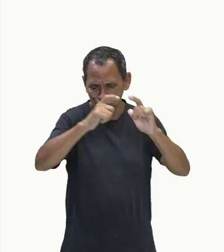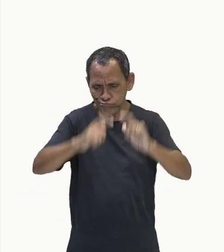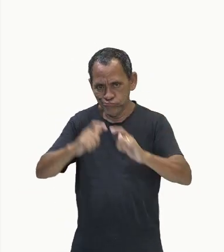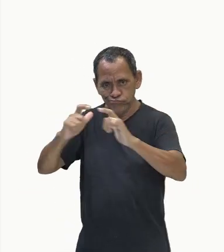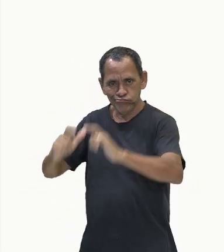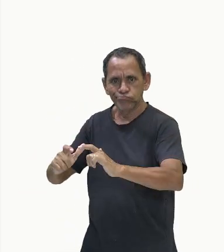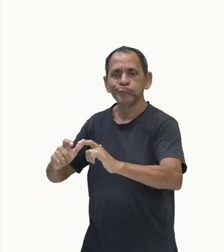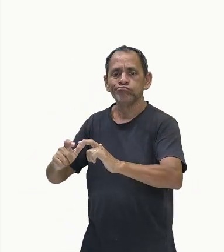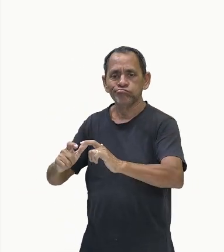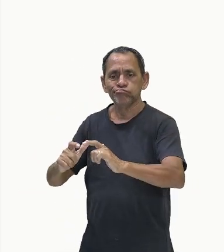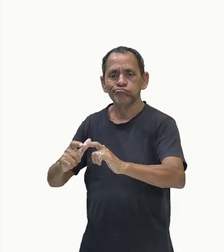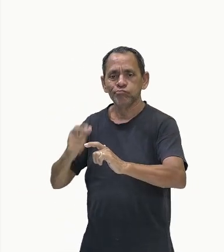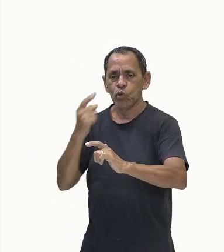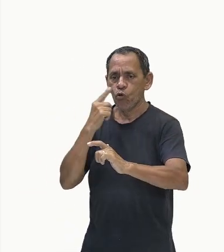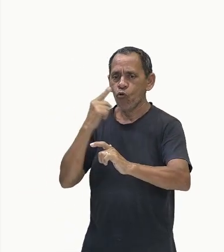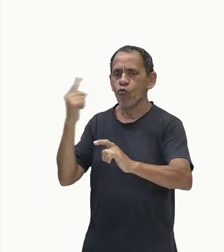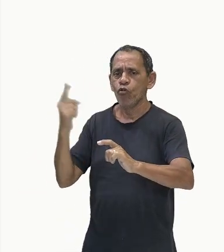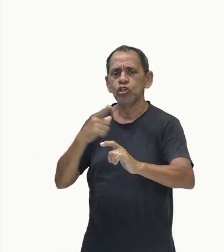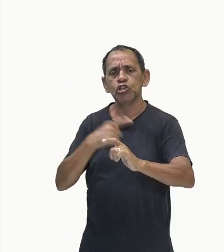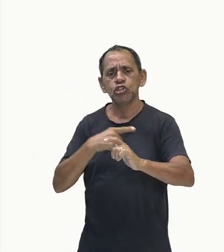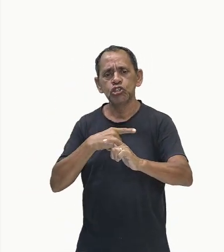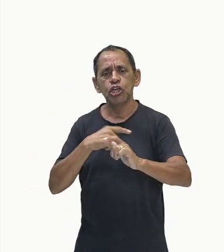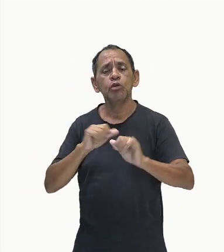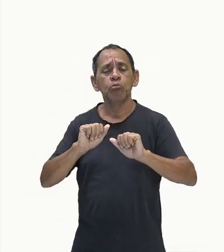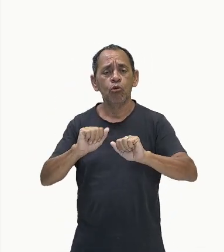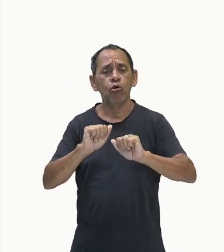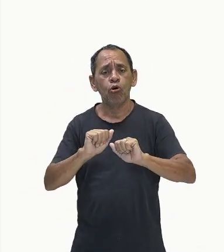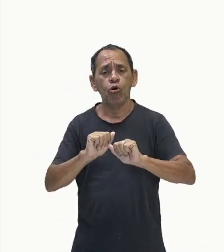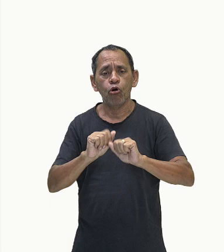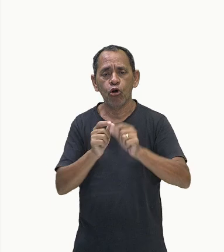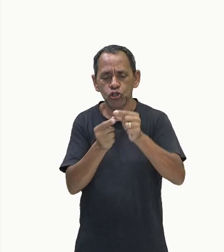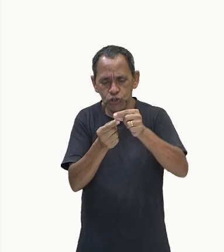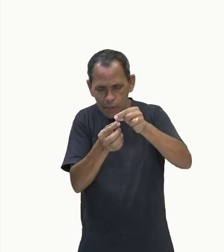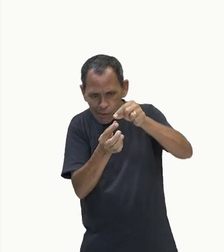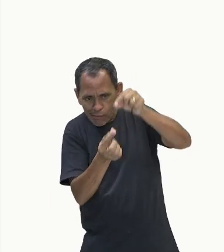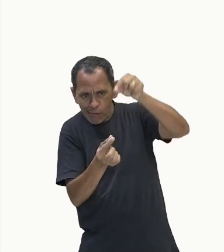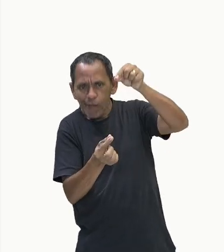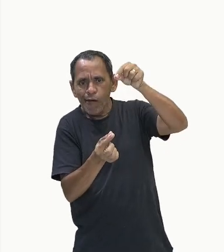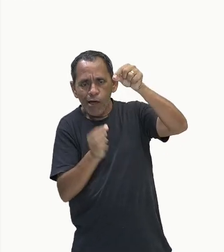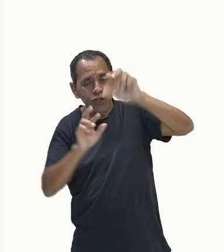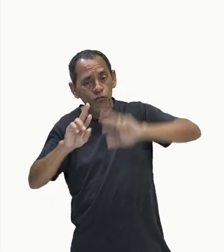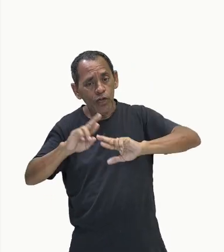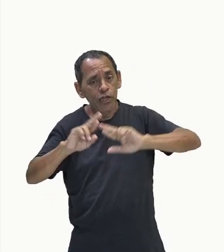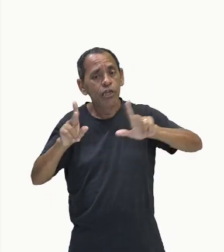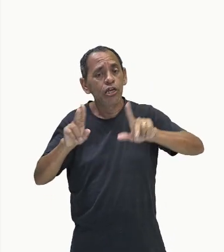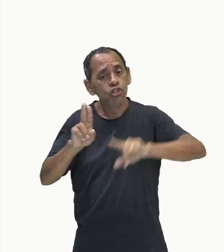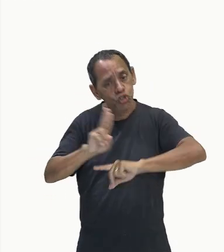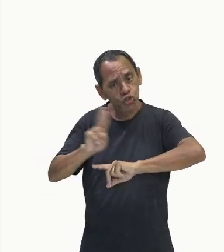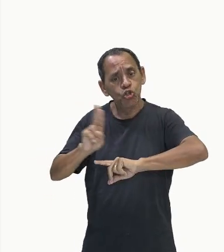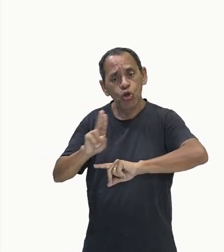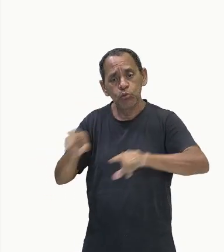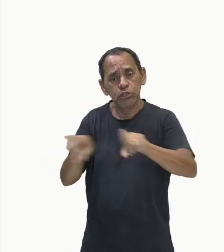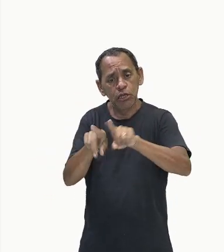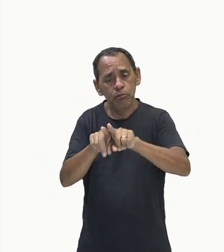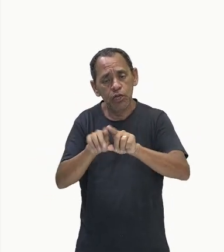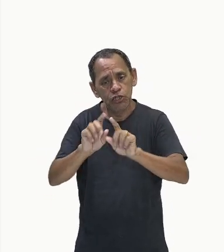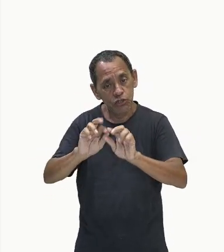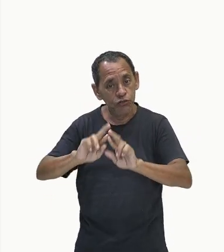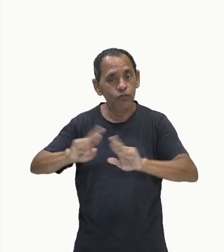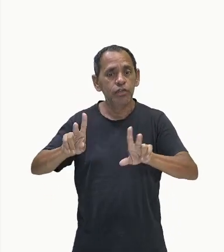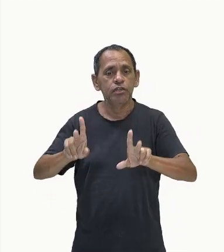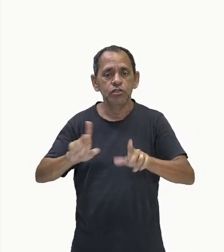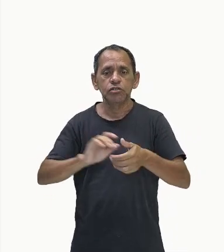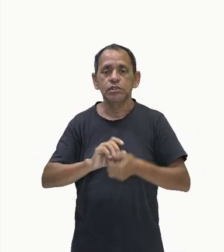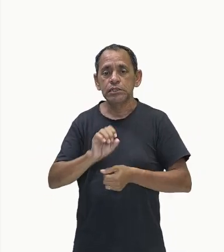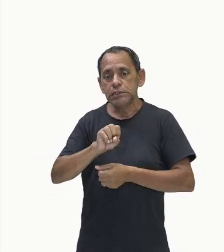aqui, ó, eles podem ter tamanhos diferentes e vão receber nomes diferentes. Se estiver